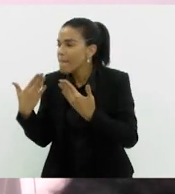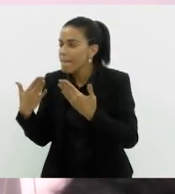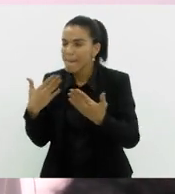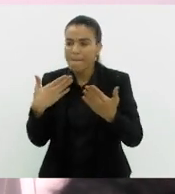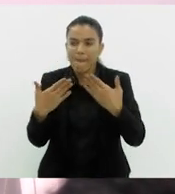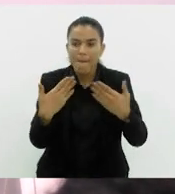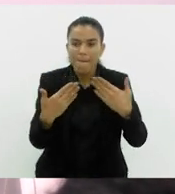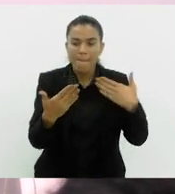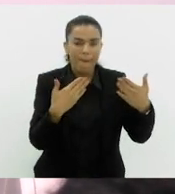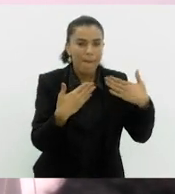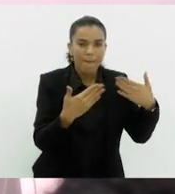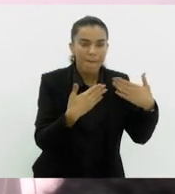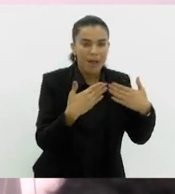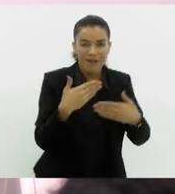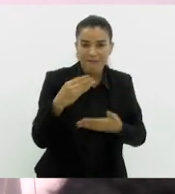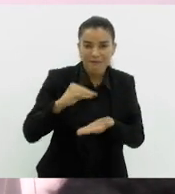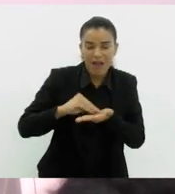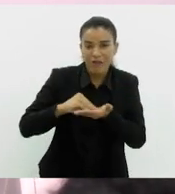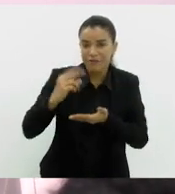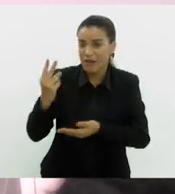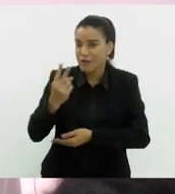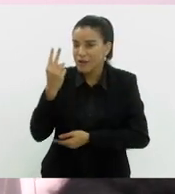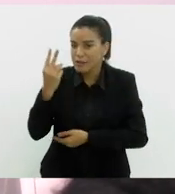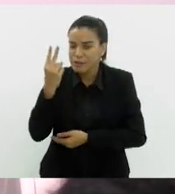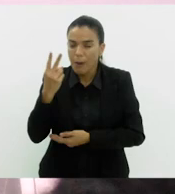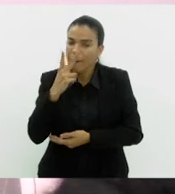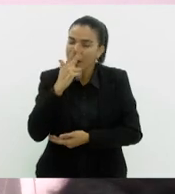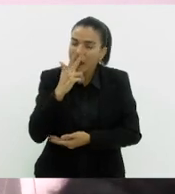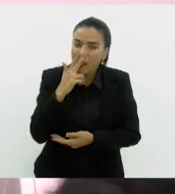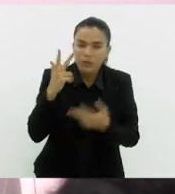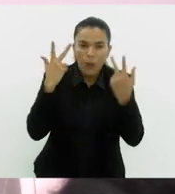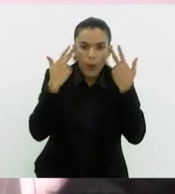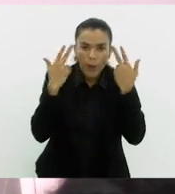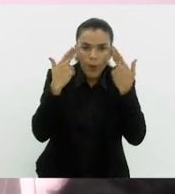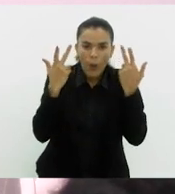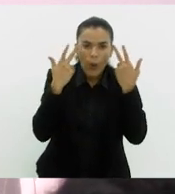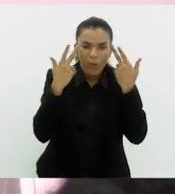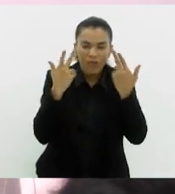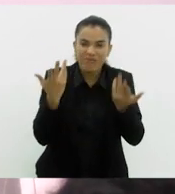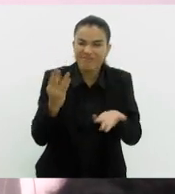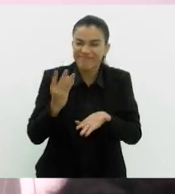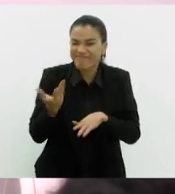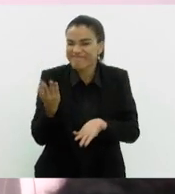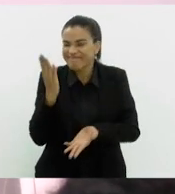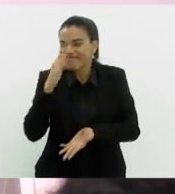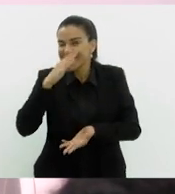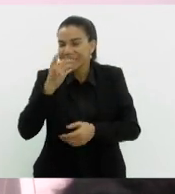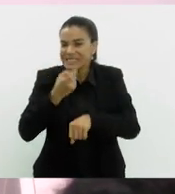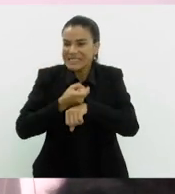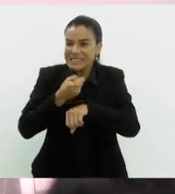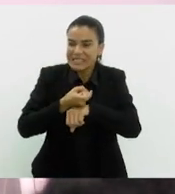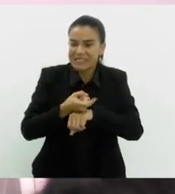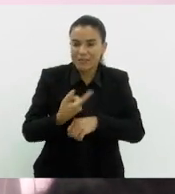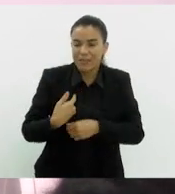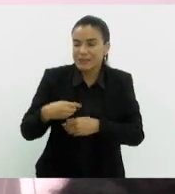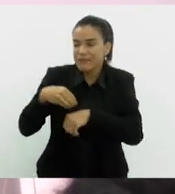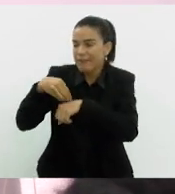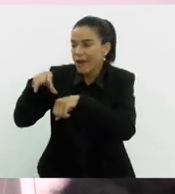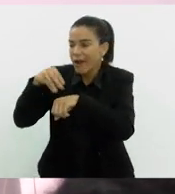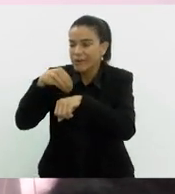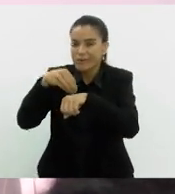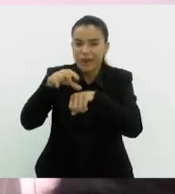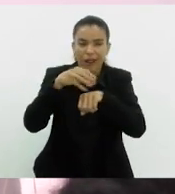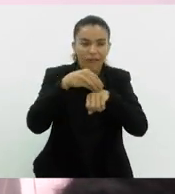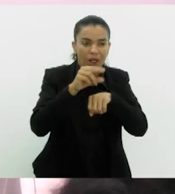de que esse não reconhecimento ele é tão comum, mas tão comum que a gente acha até ridículo, né? A gente ainda precisa dizer para todo mundo que